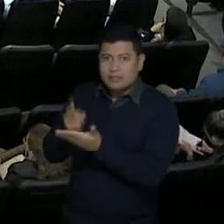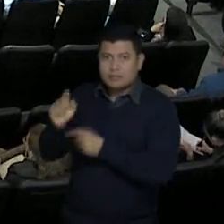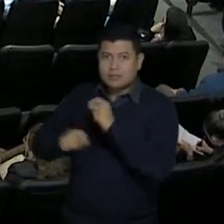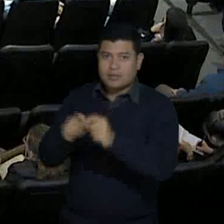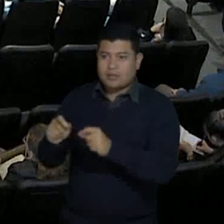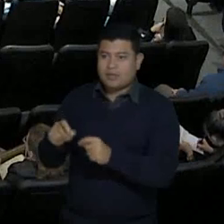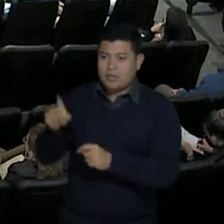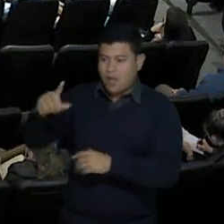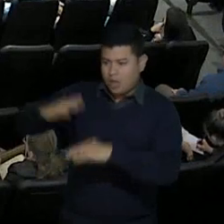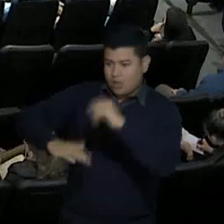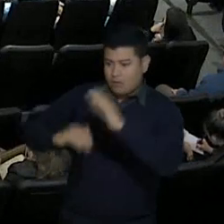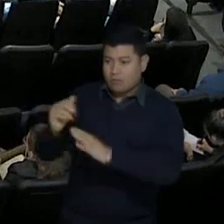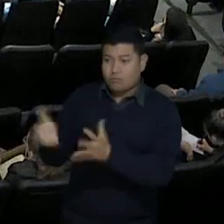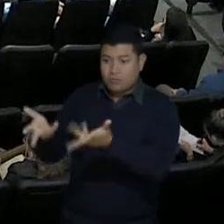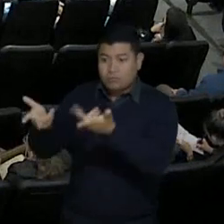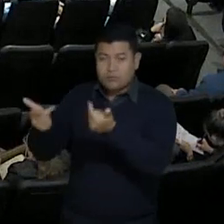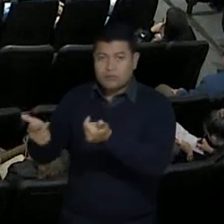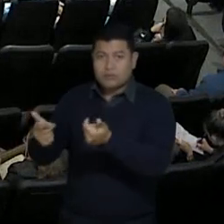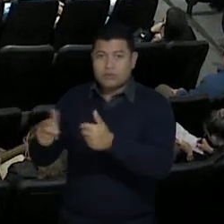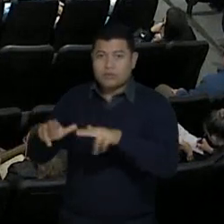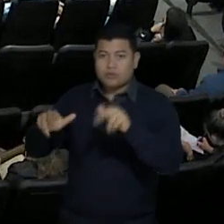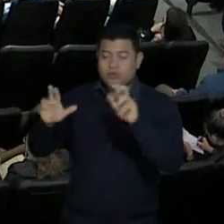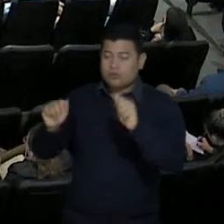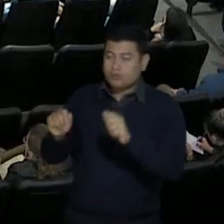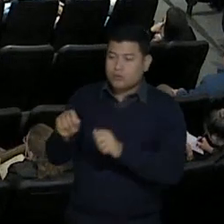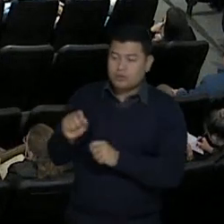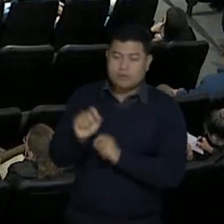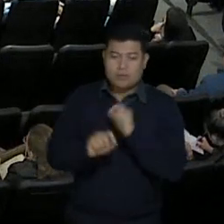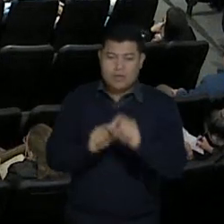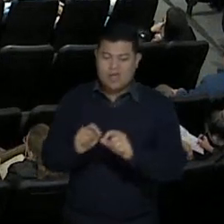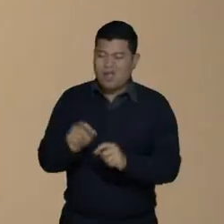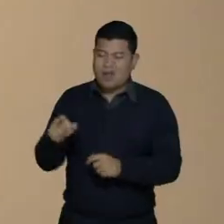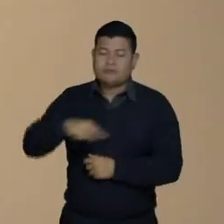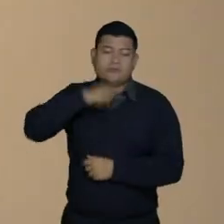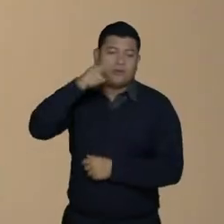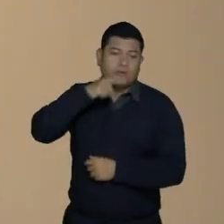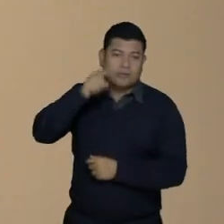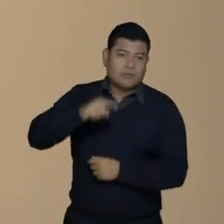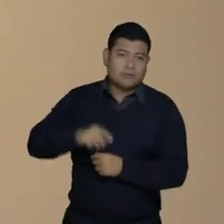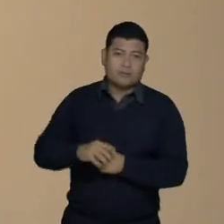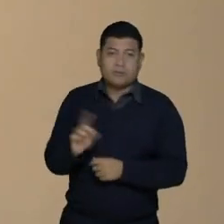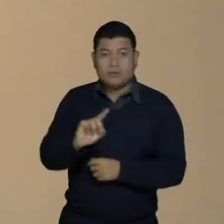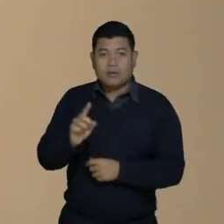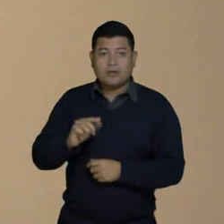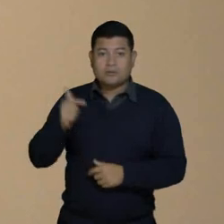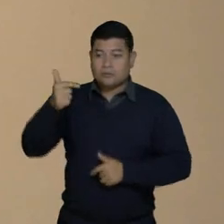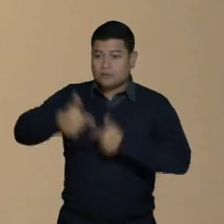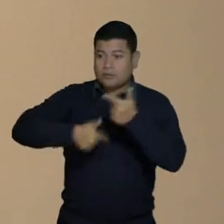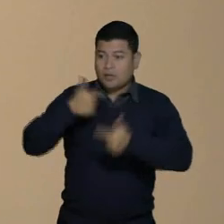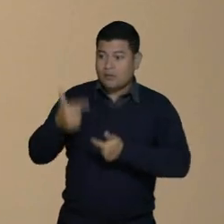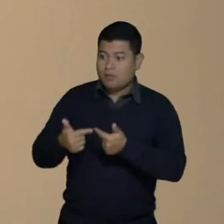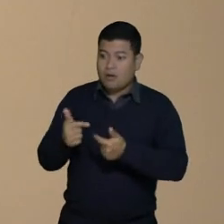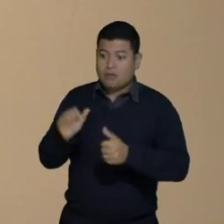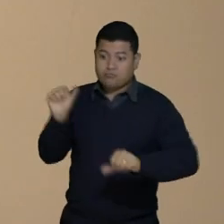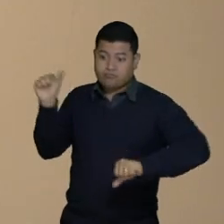consegue ela trabalha a psicopedagogia nem dar possibilidade de